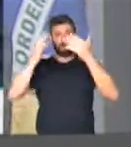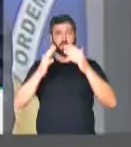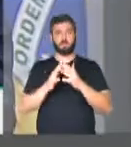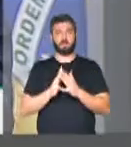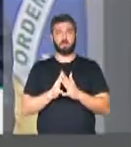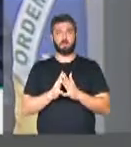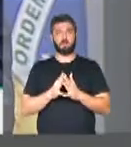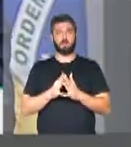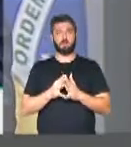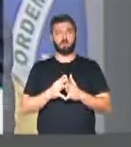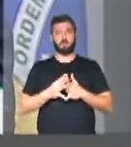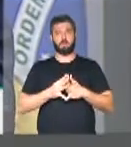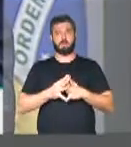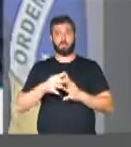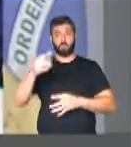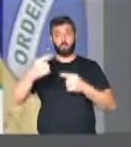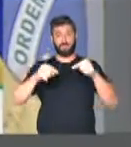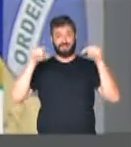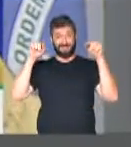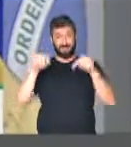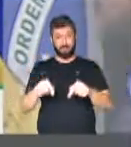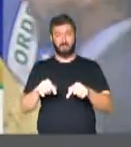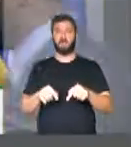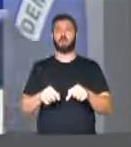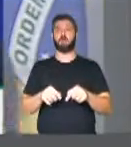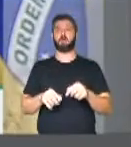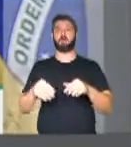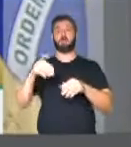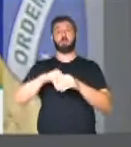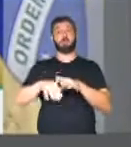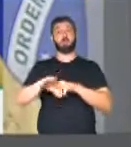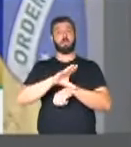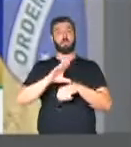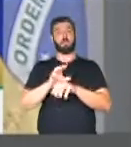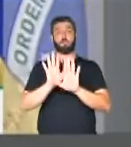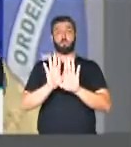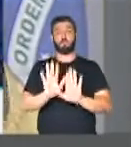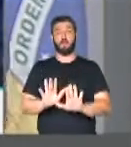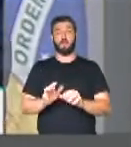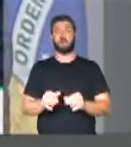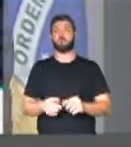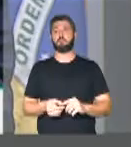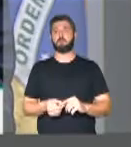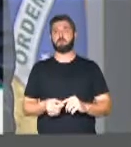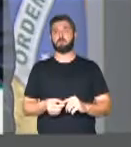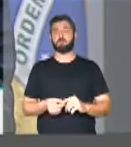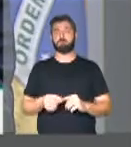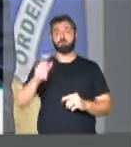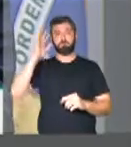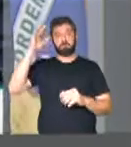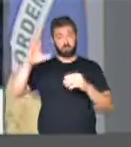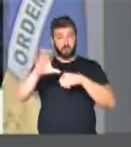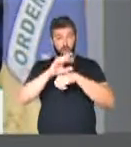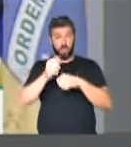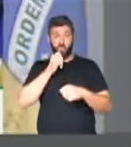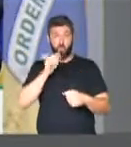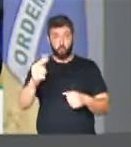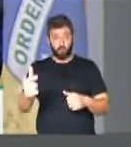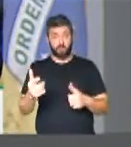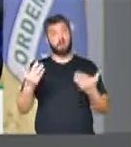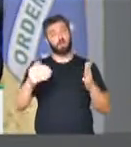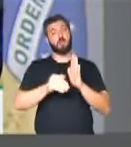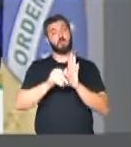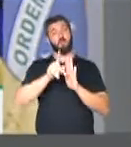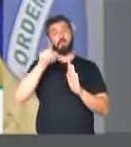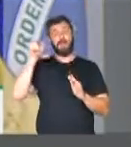avançar nesse debate na Constituição Federal. Mas na ausência de uma previsão constitucional,